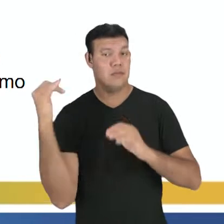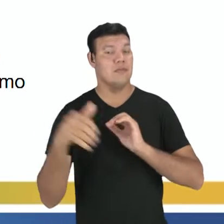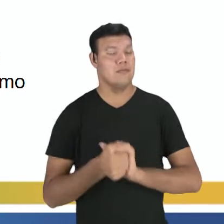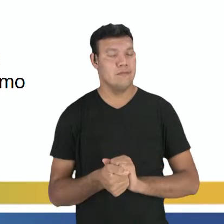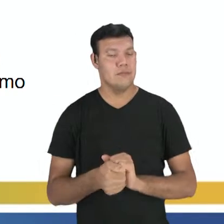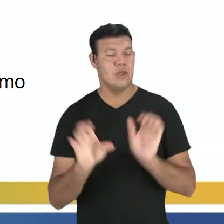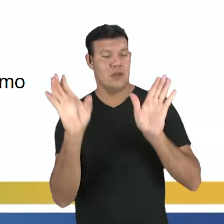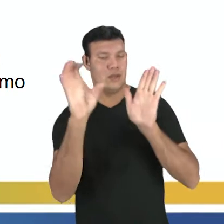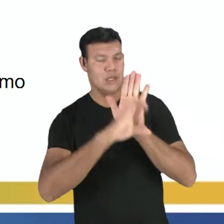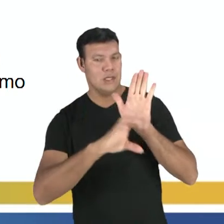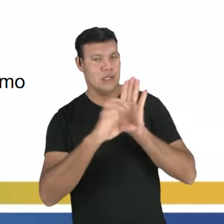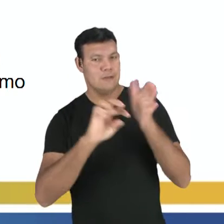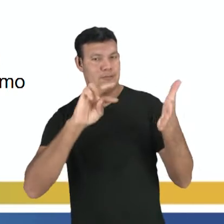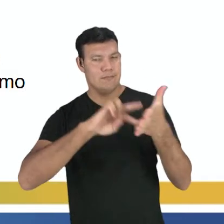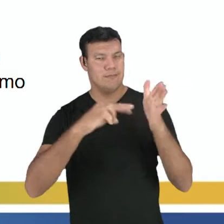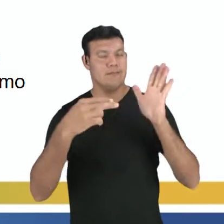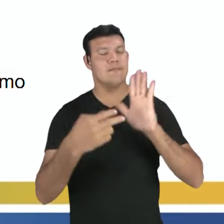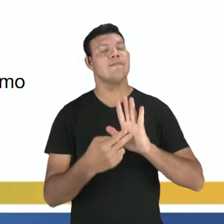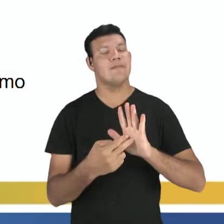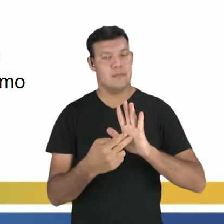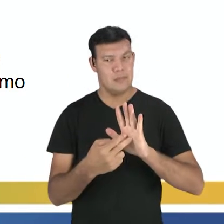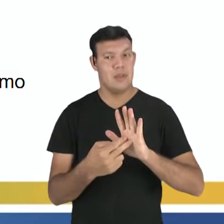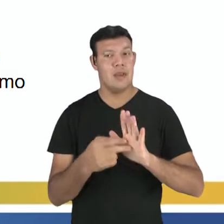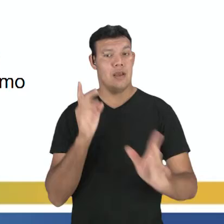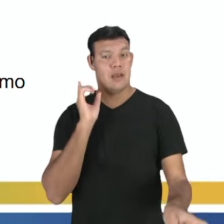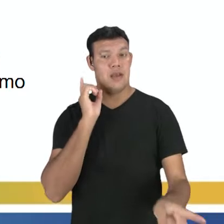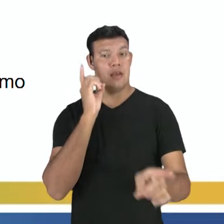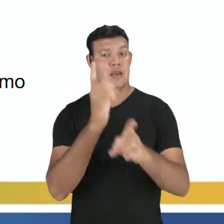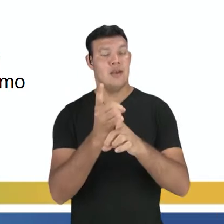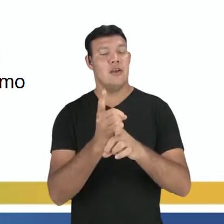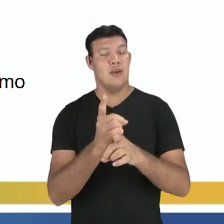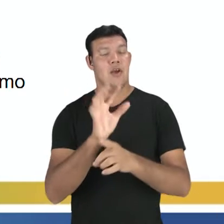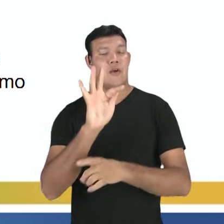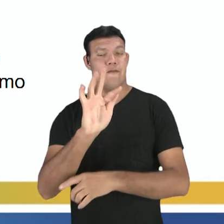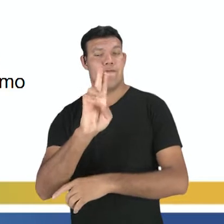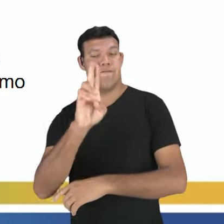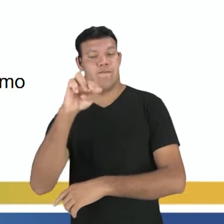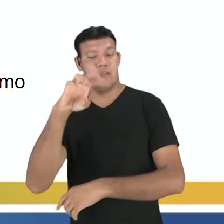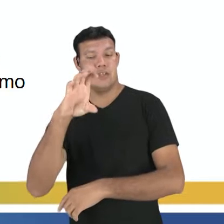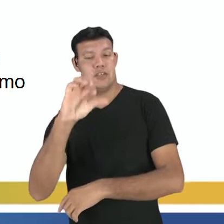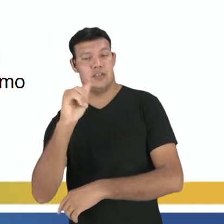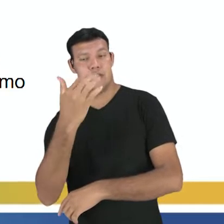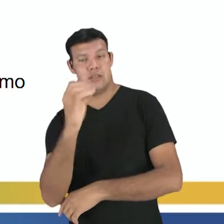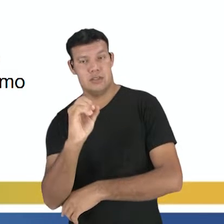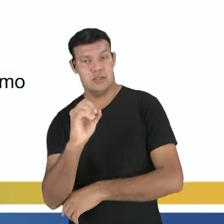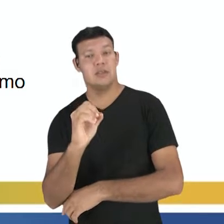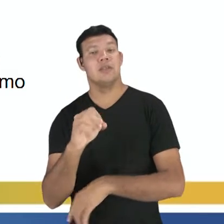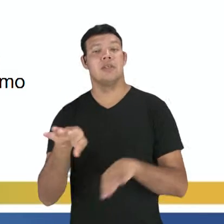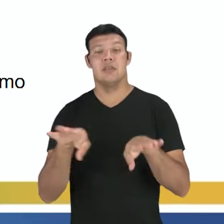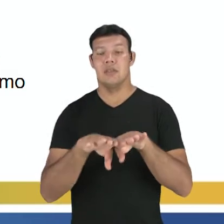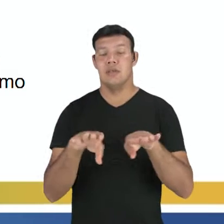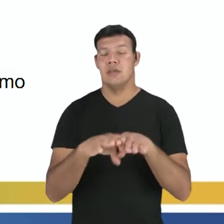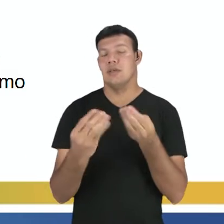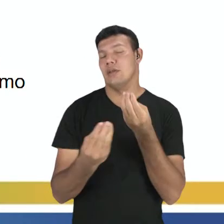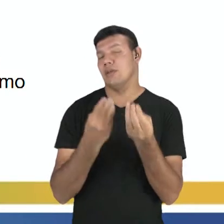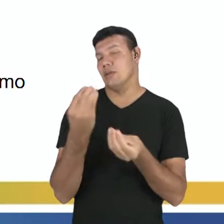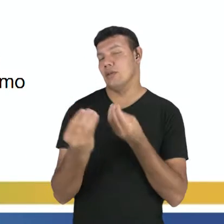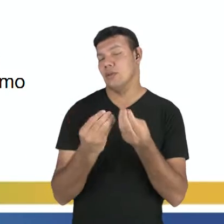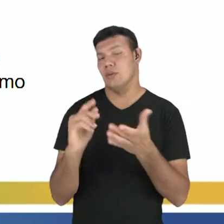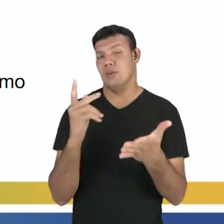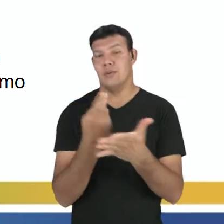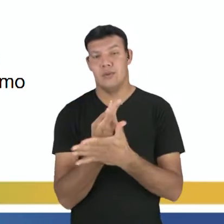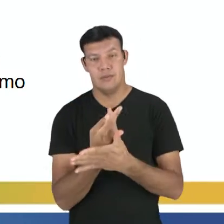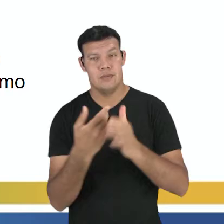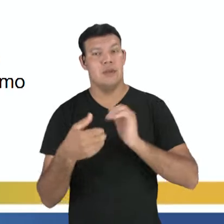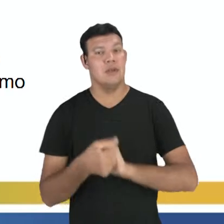o que é uma função e compreendermos melhor o seu comportamento.